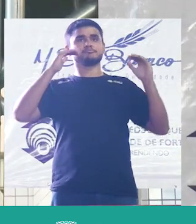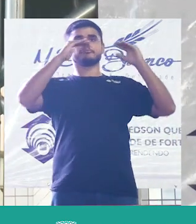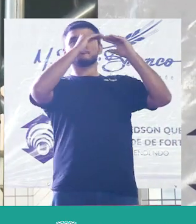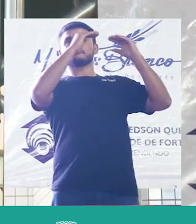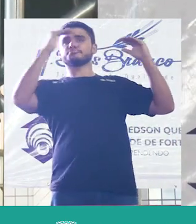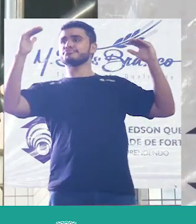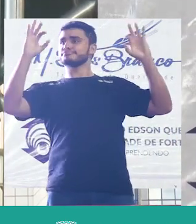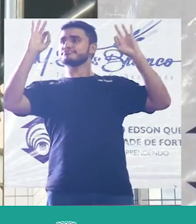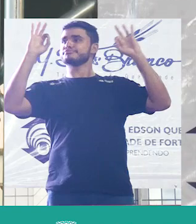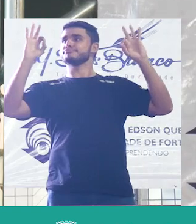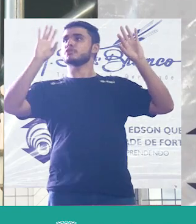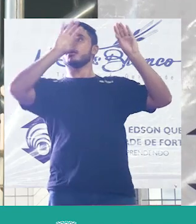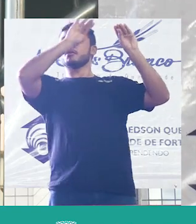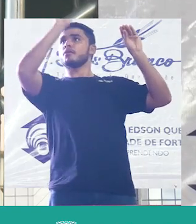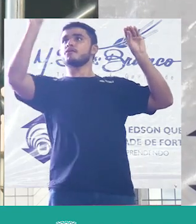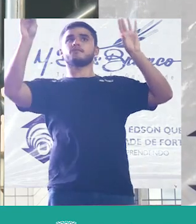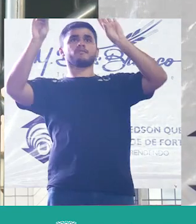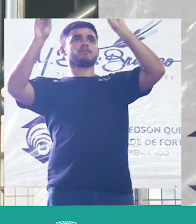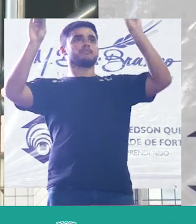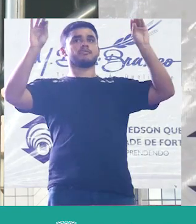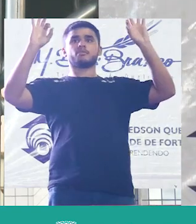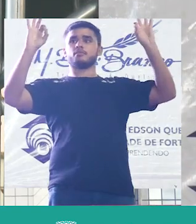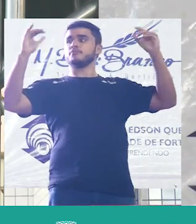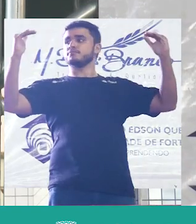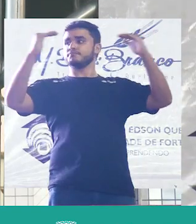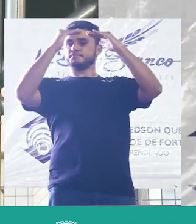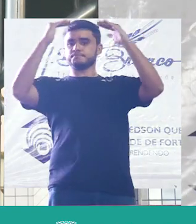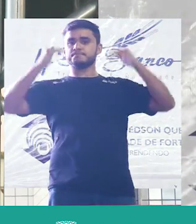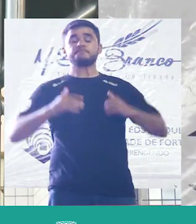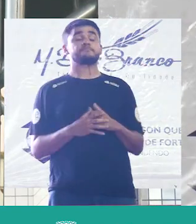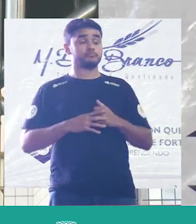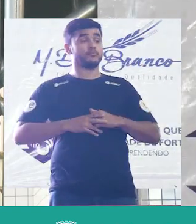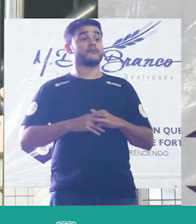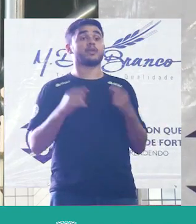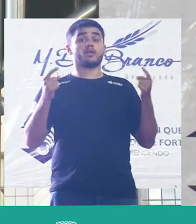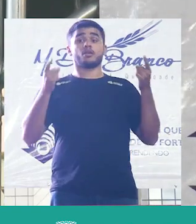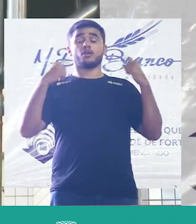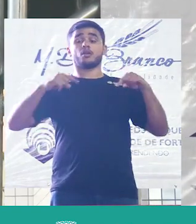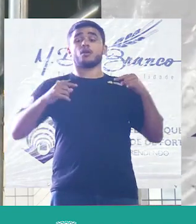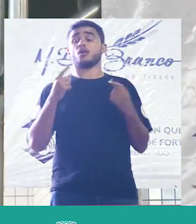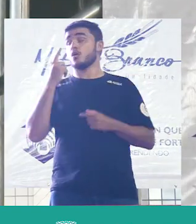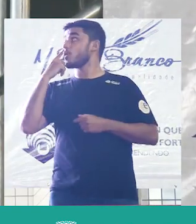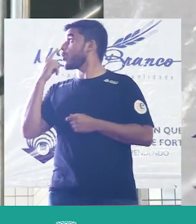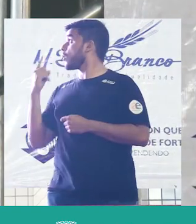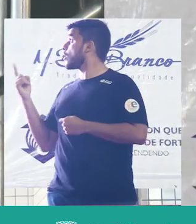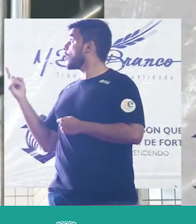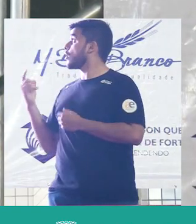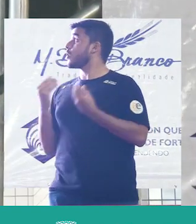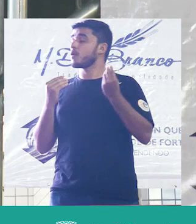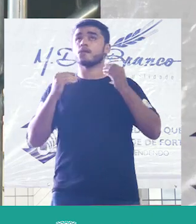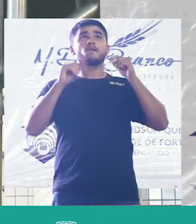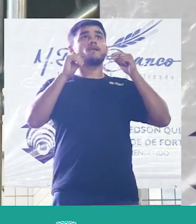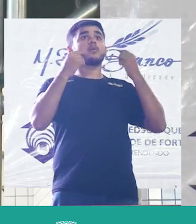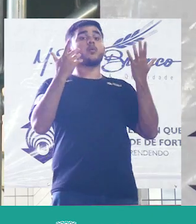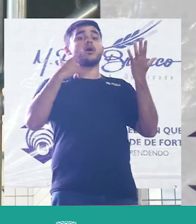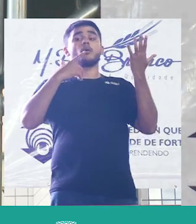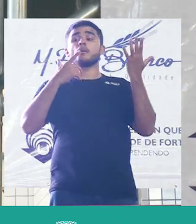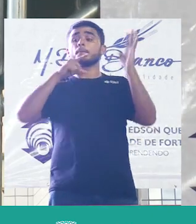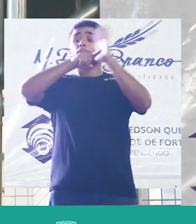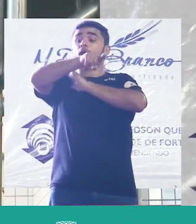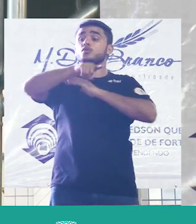balanceada. Segundo passo, verifique qual a informação dada e quais as informações